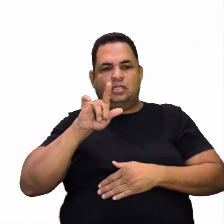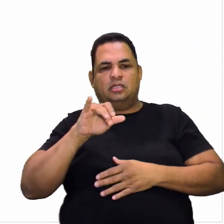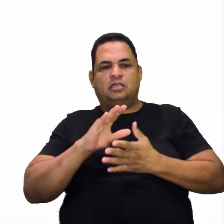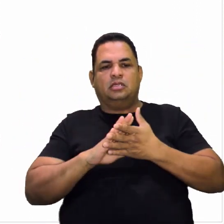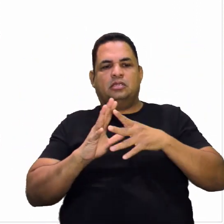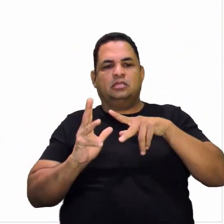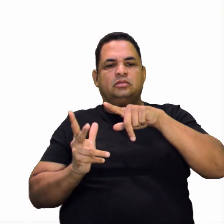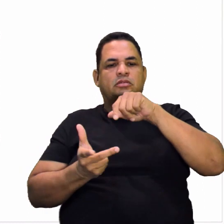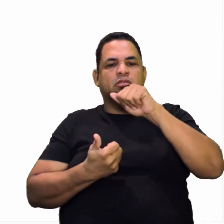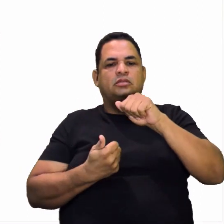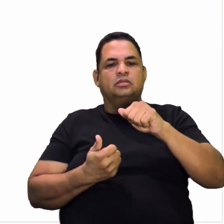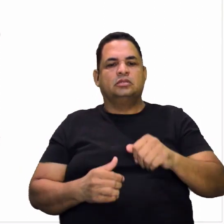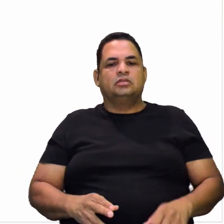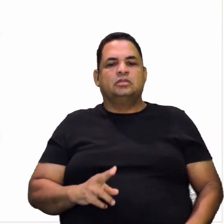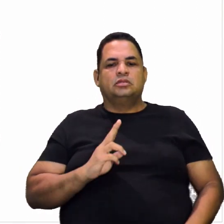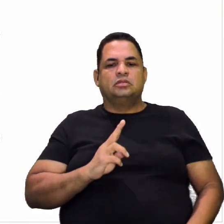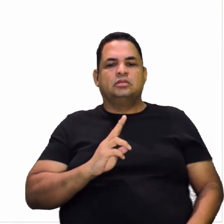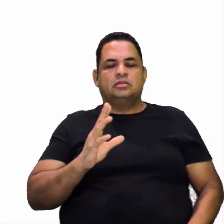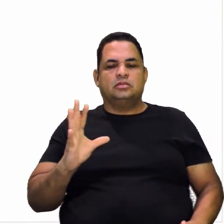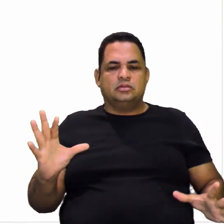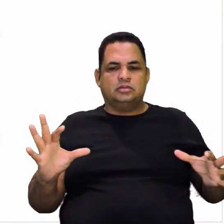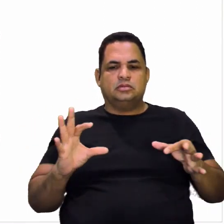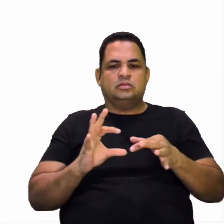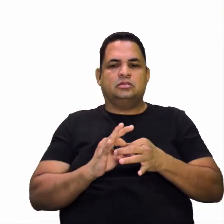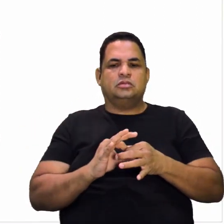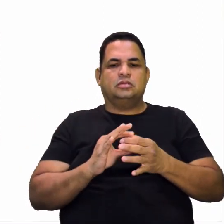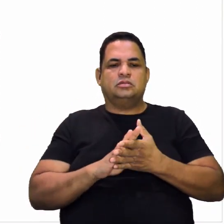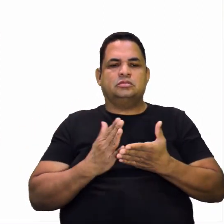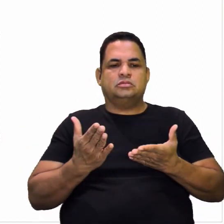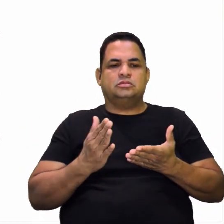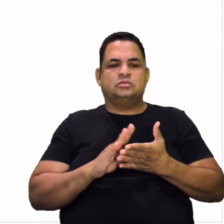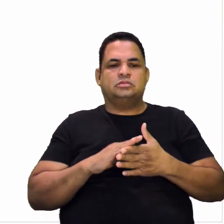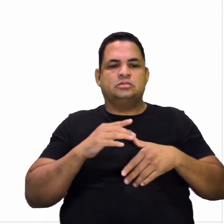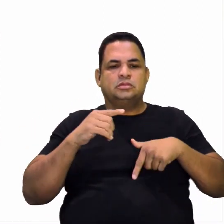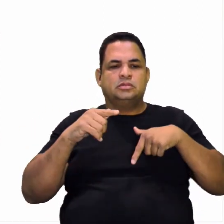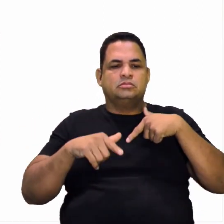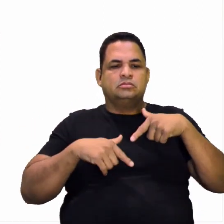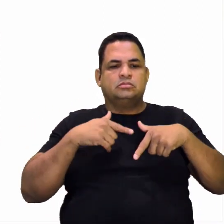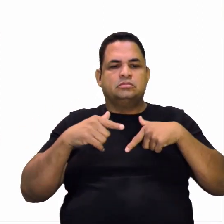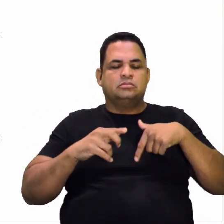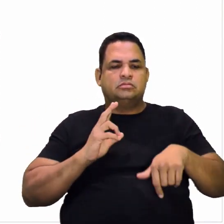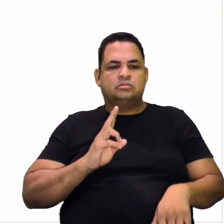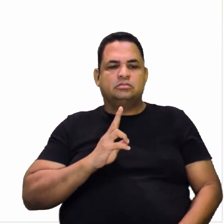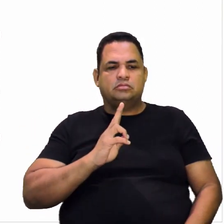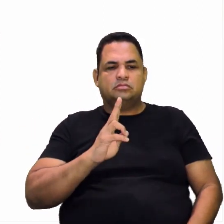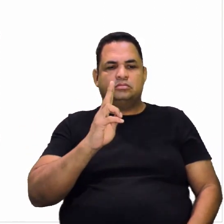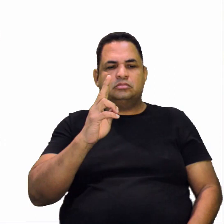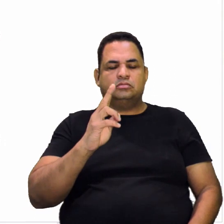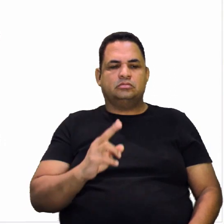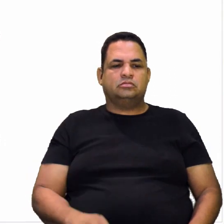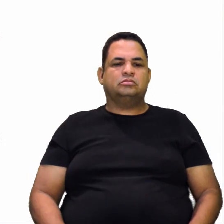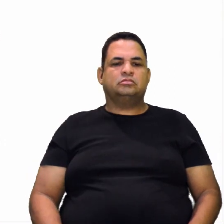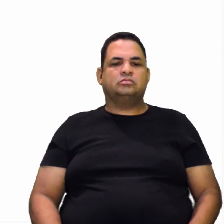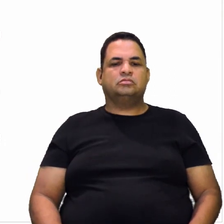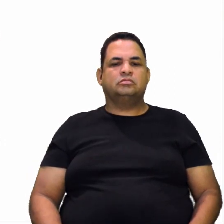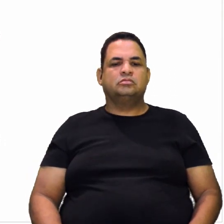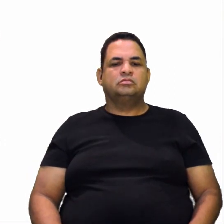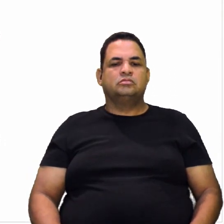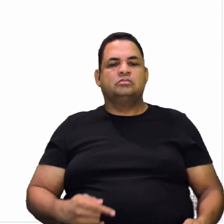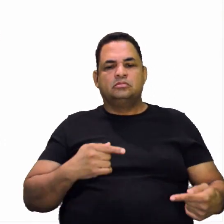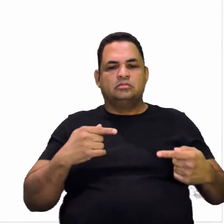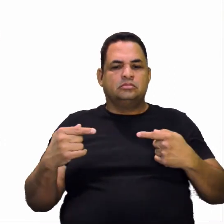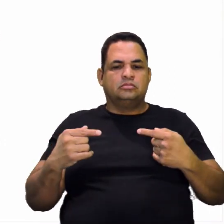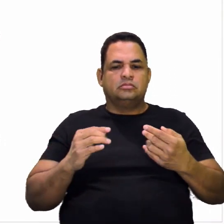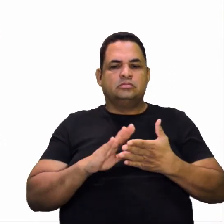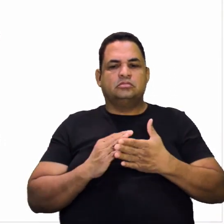terra, que permaneciam unidos por um ato de reprodução constante. Dessa